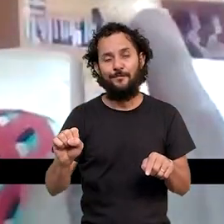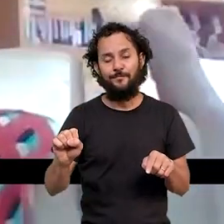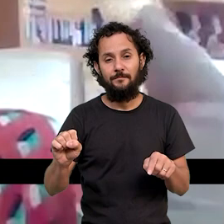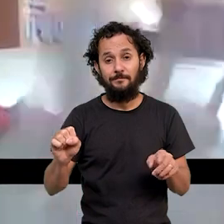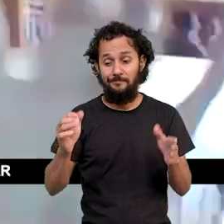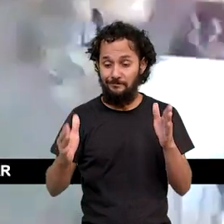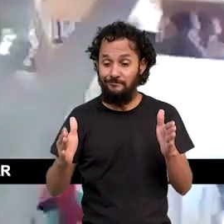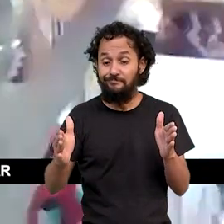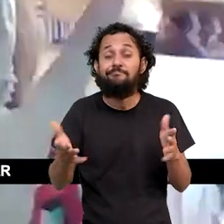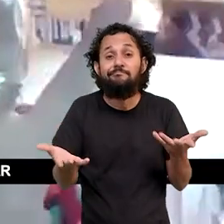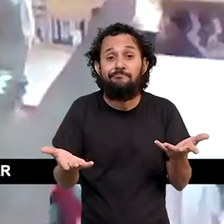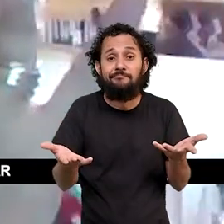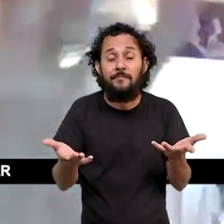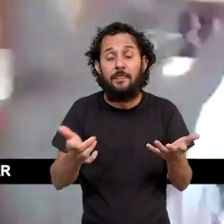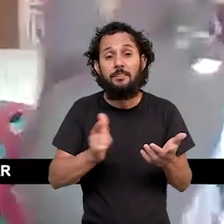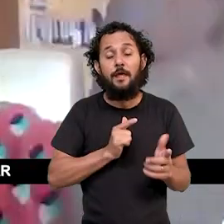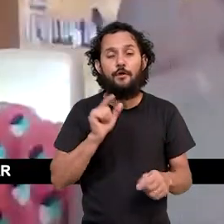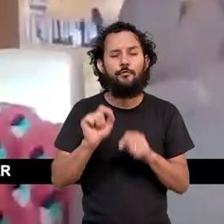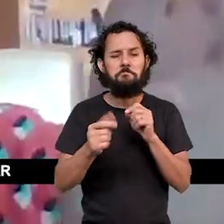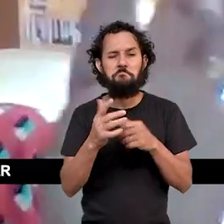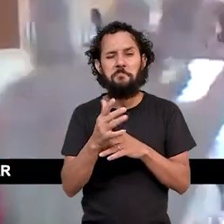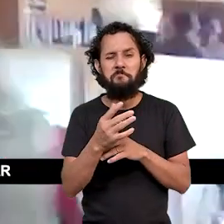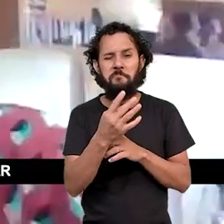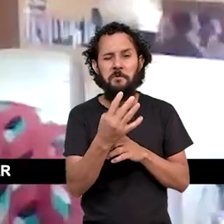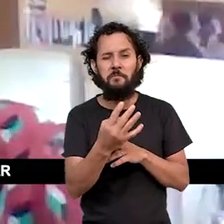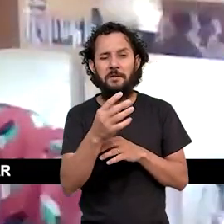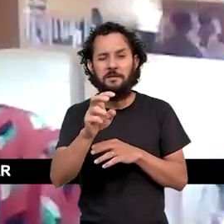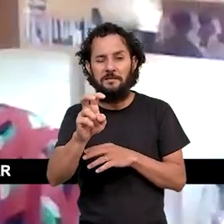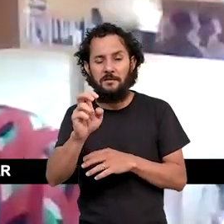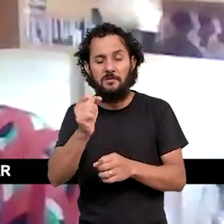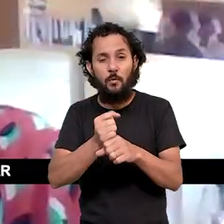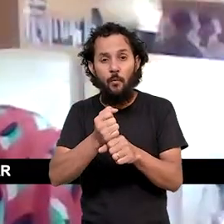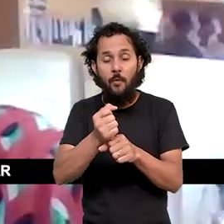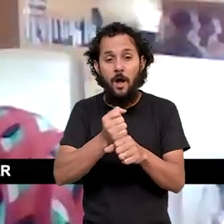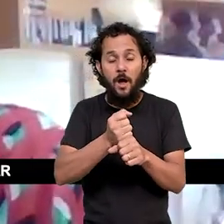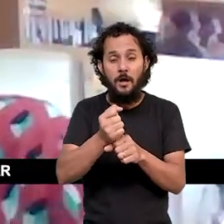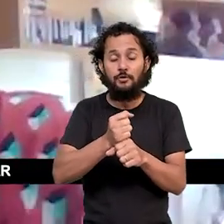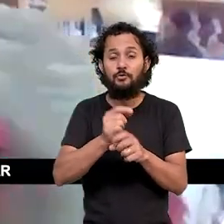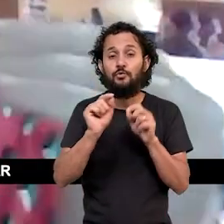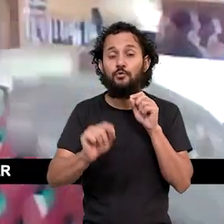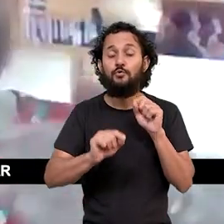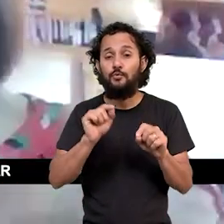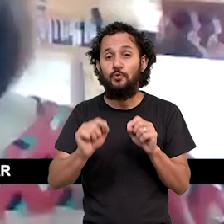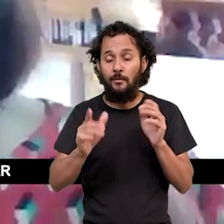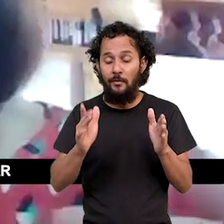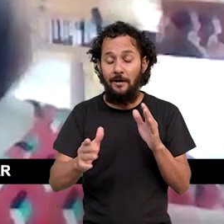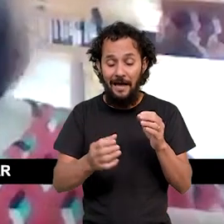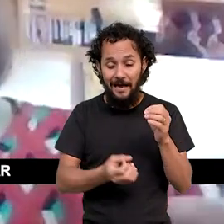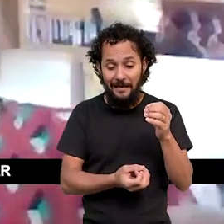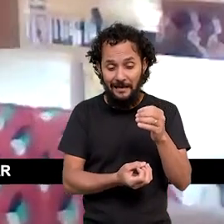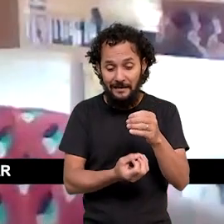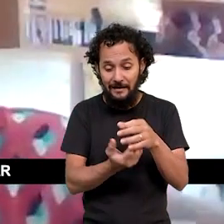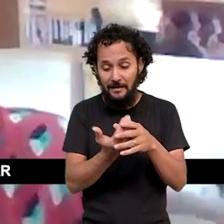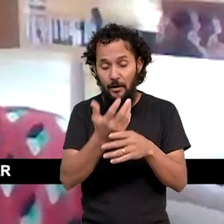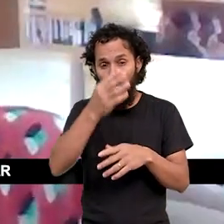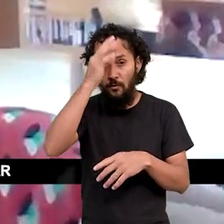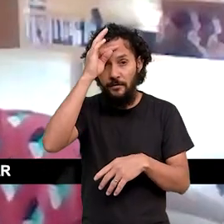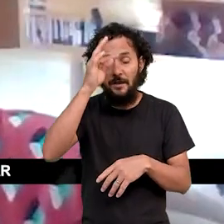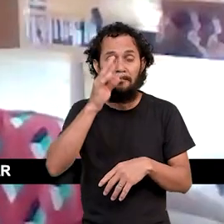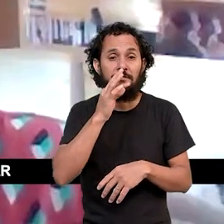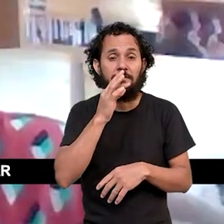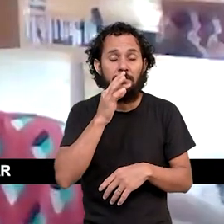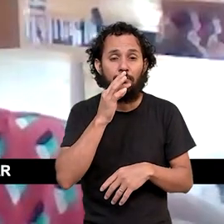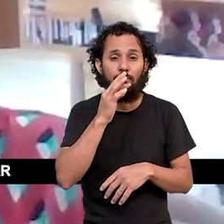1943-1988. Então, nós temos aí em torno de 45 anos em que criou-se uma